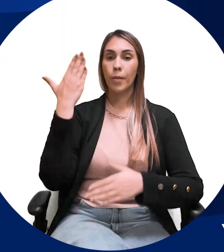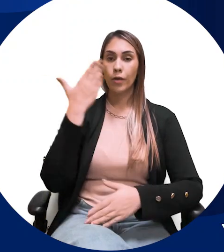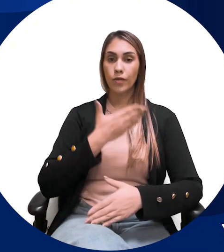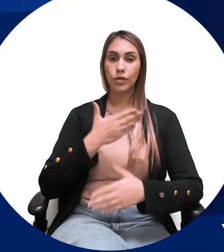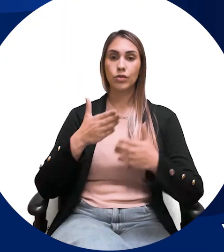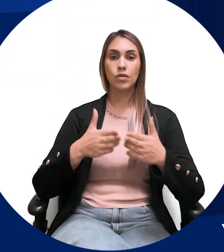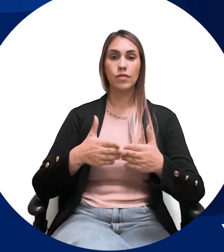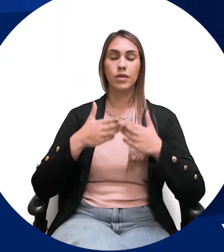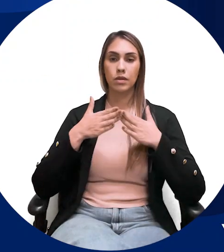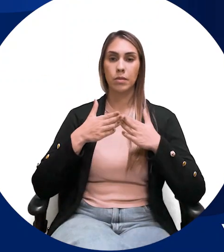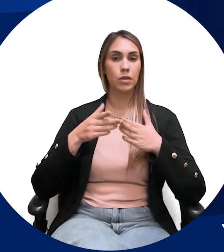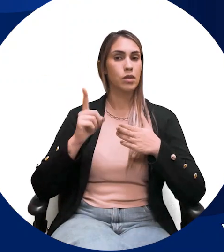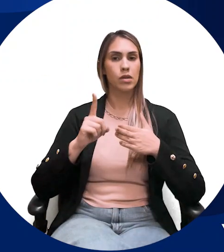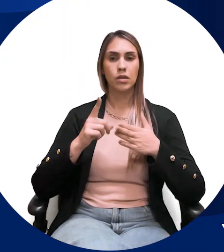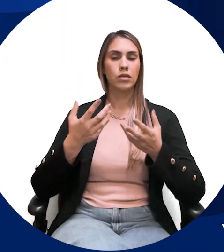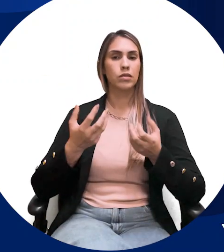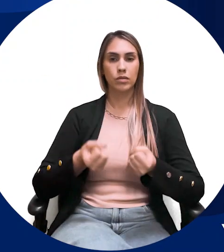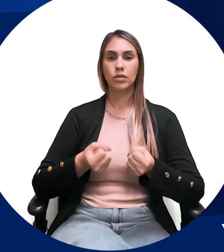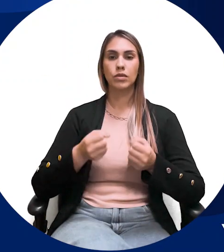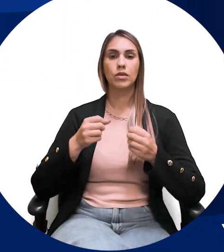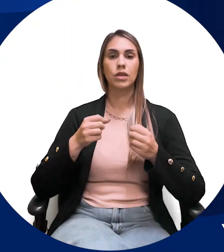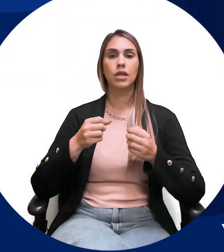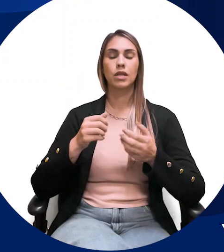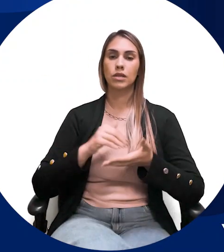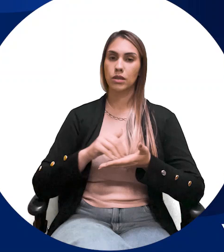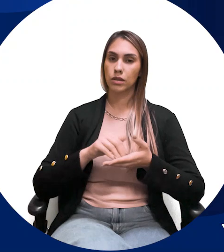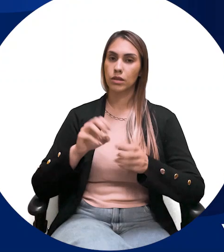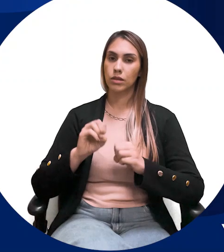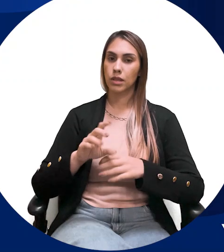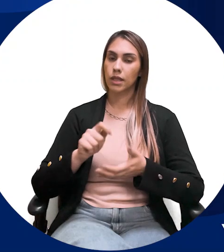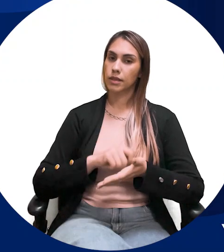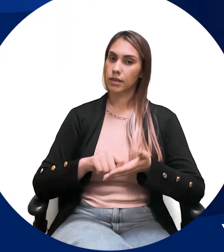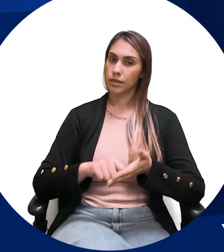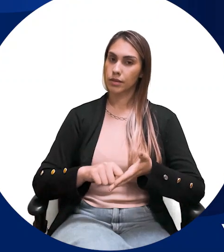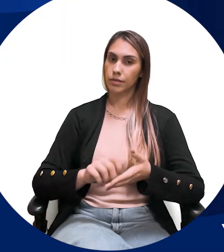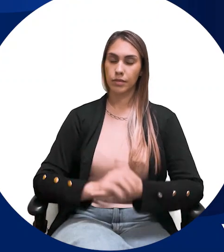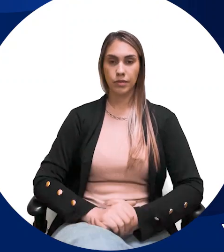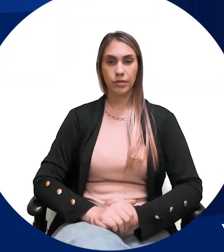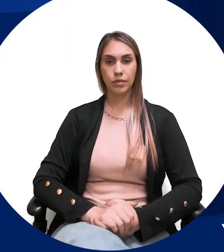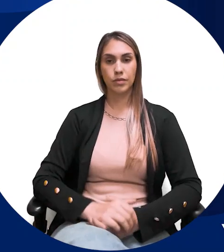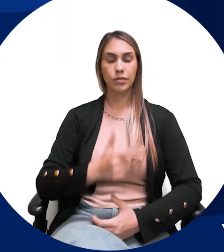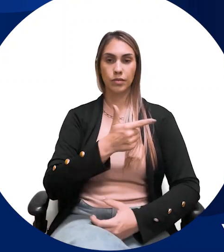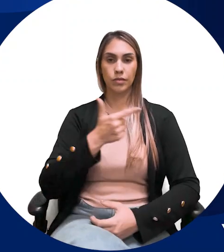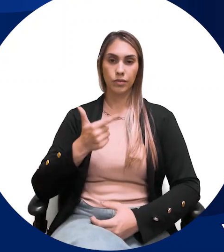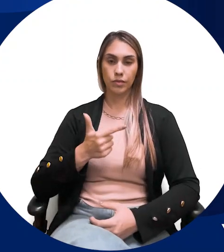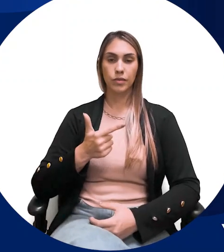ou comprovante do afastamento do vínculo não pertencente à SEDUC, expedido e assinado pela chefia